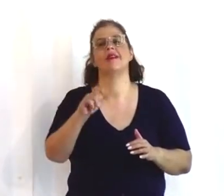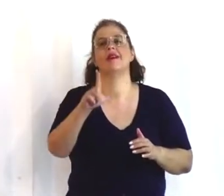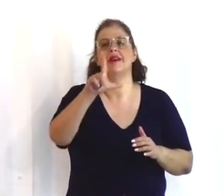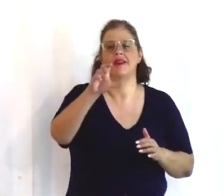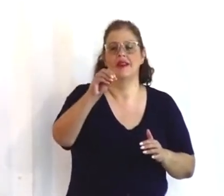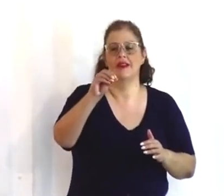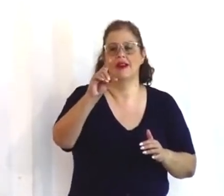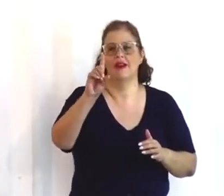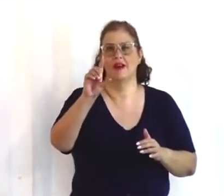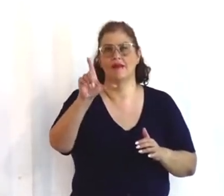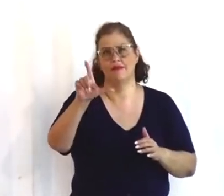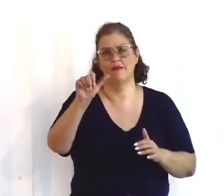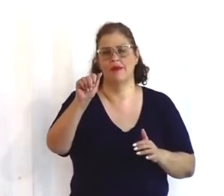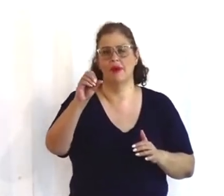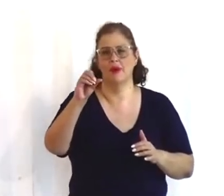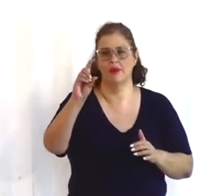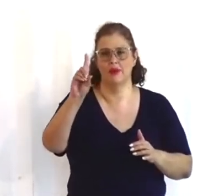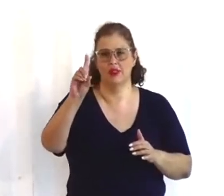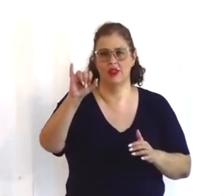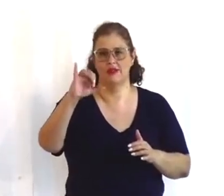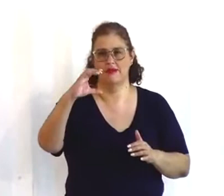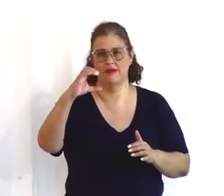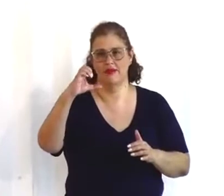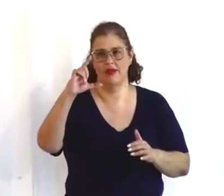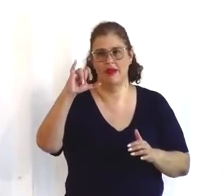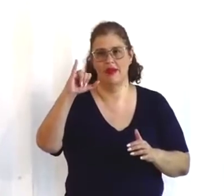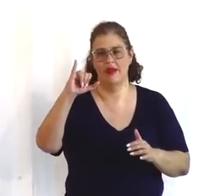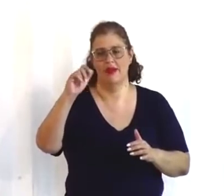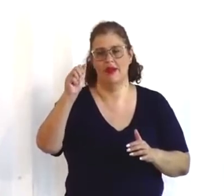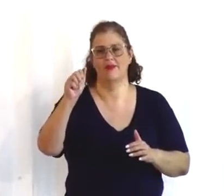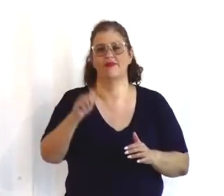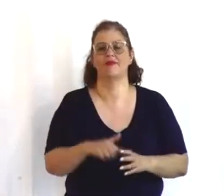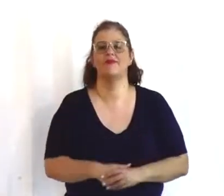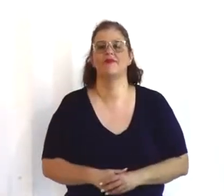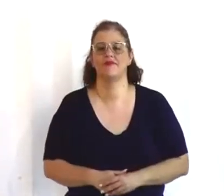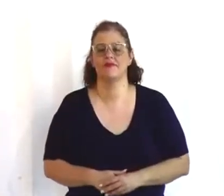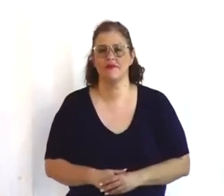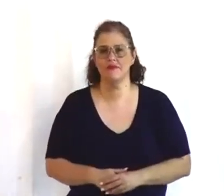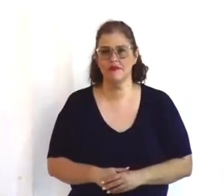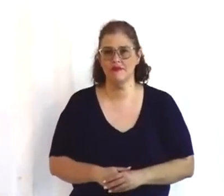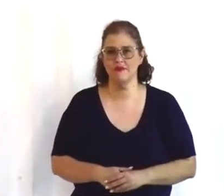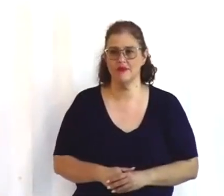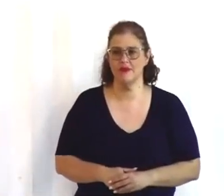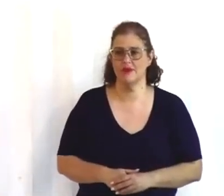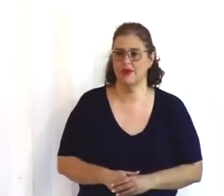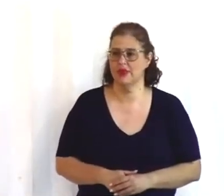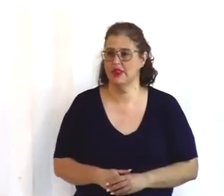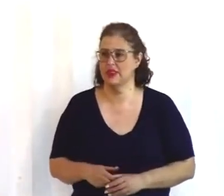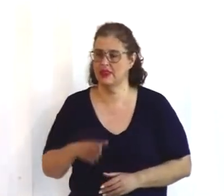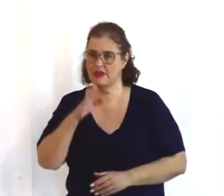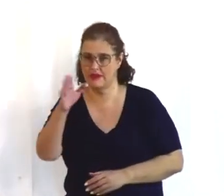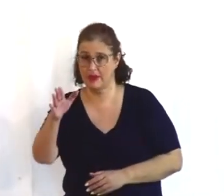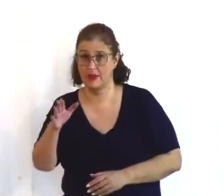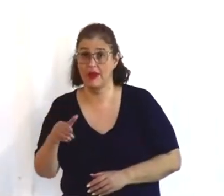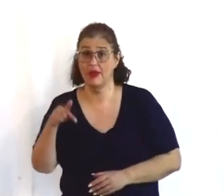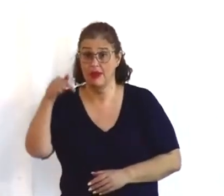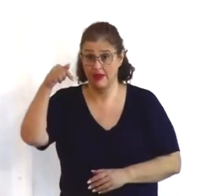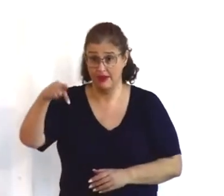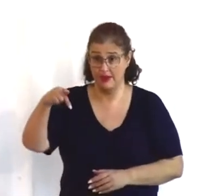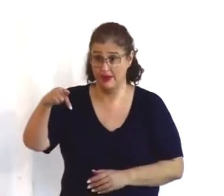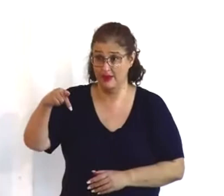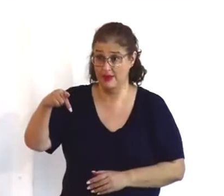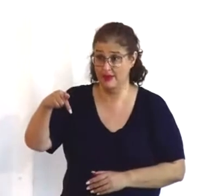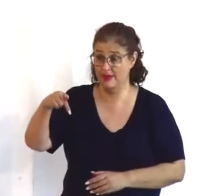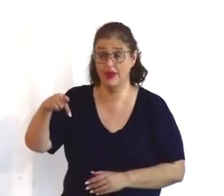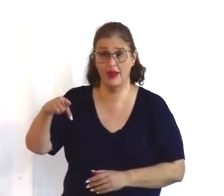por exemplo, a carta enviada à igreja de Éfeso certamente também chegou a Pérgamo, e a carta de Tiatira certamente foi